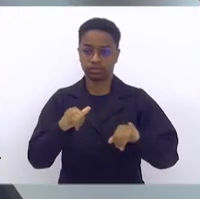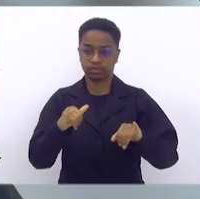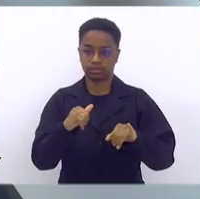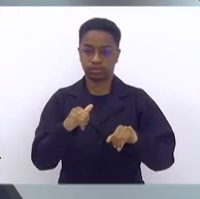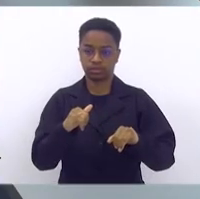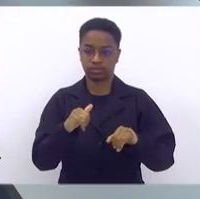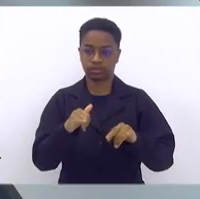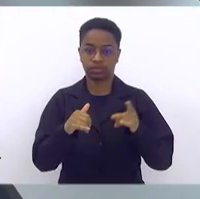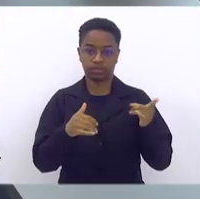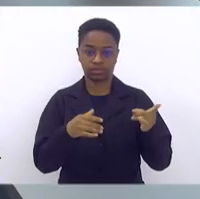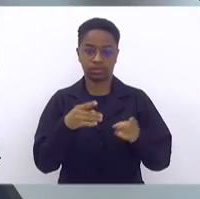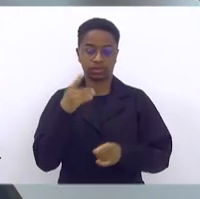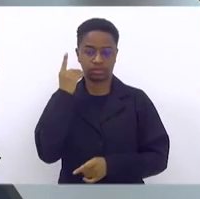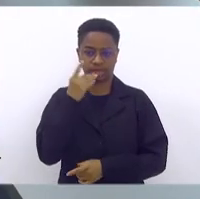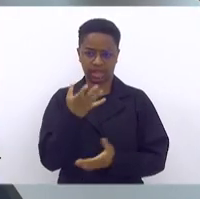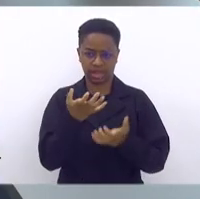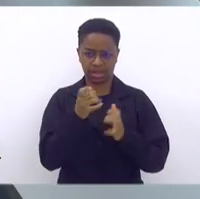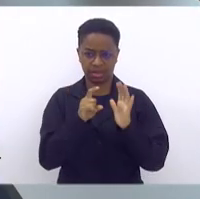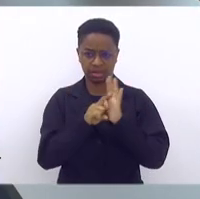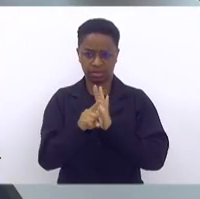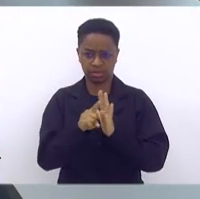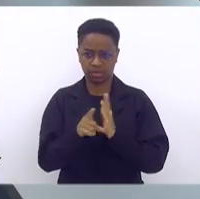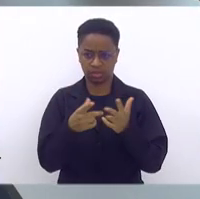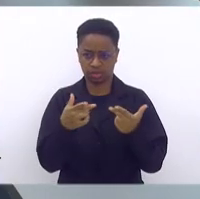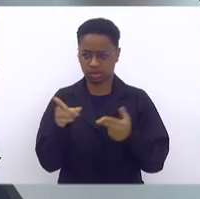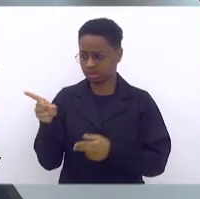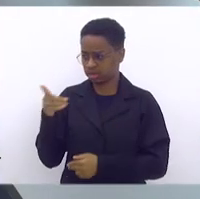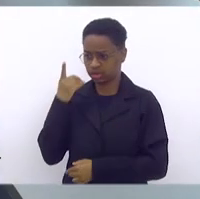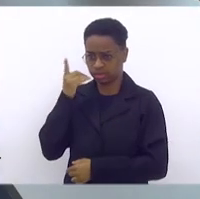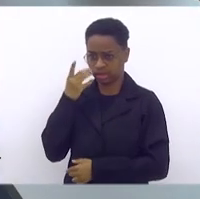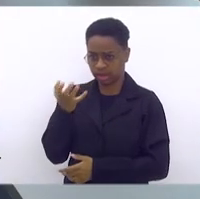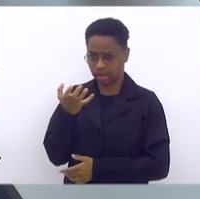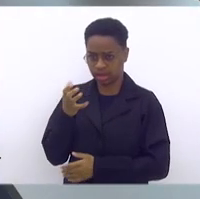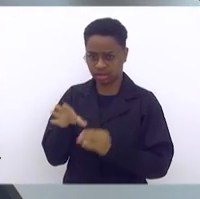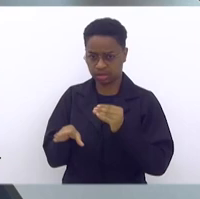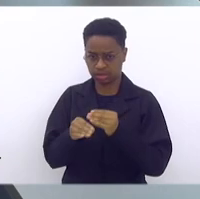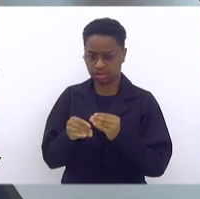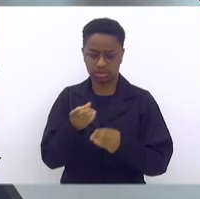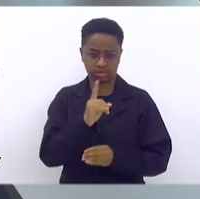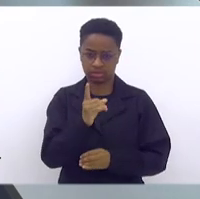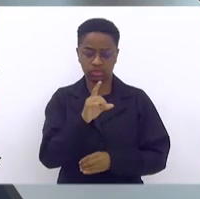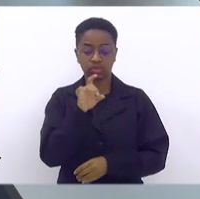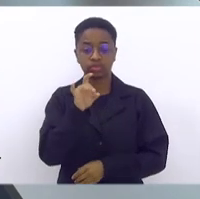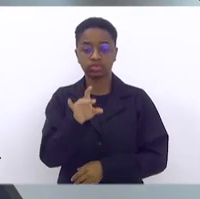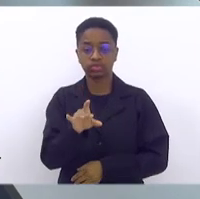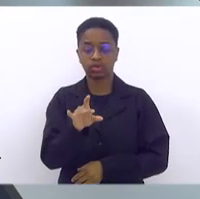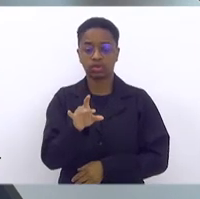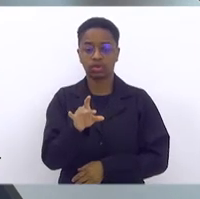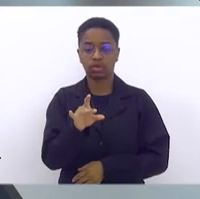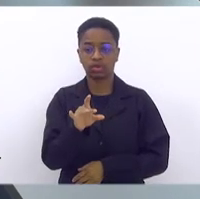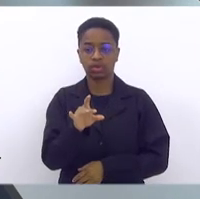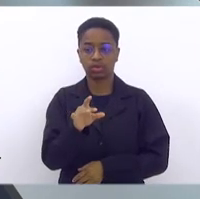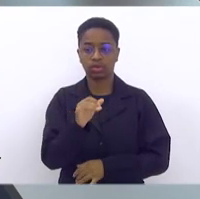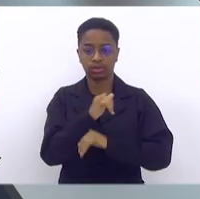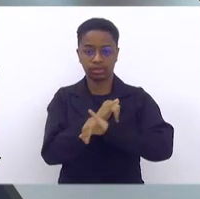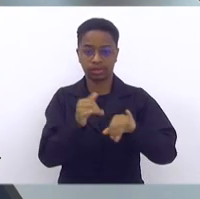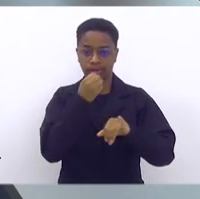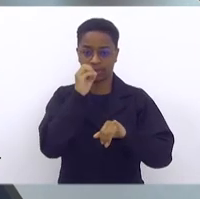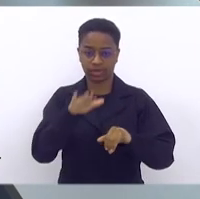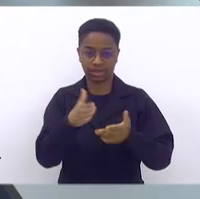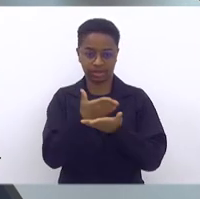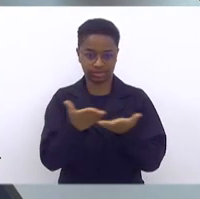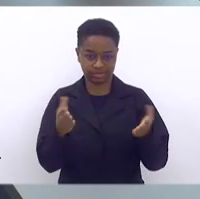primeiro a deputada Índia Armelau, se quer fazer alguma ponderação, deputado Luiz Paulo. Não, só dar uma boa tarde a